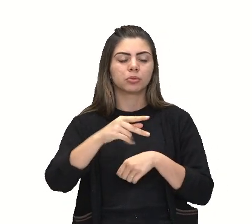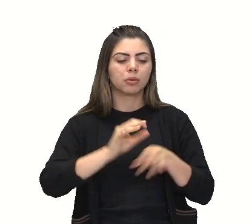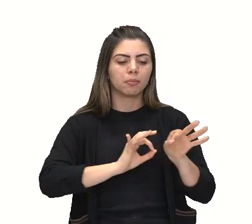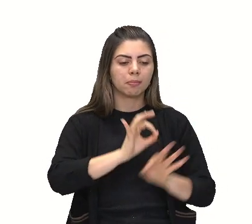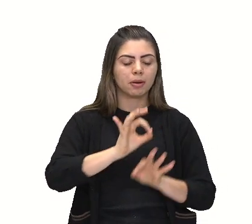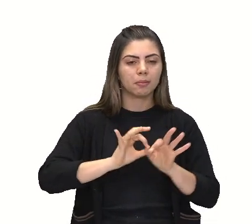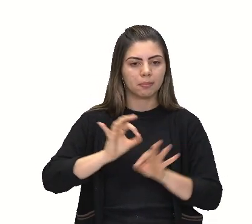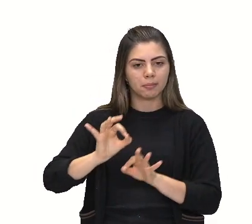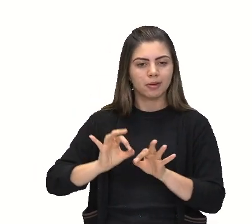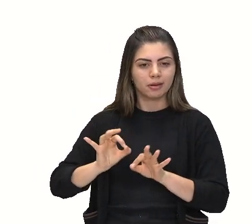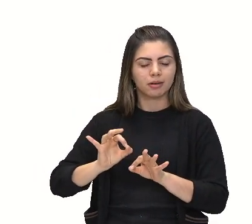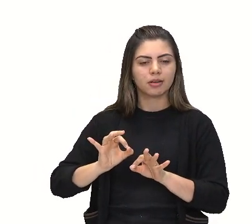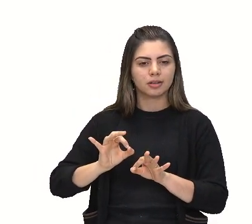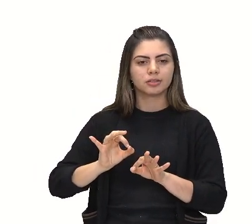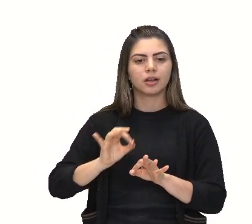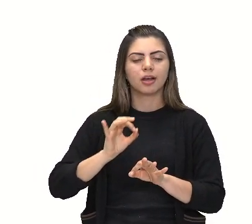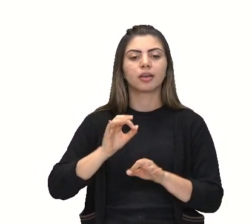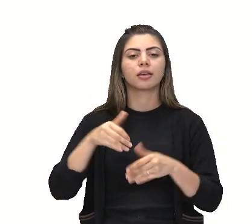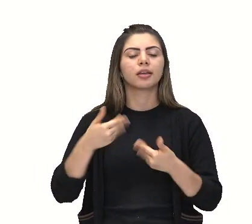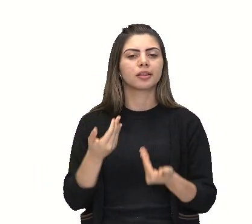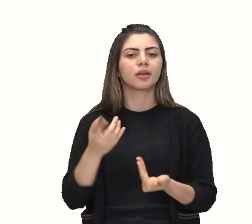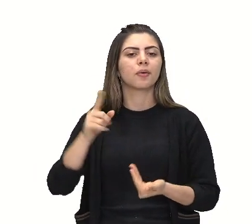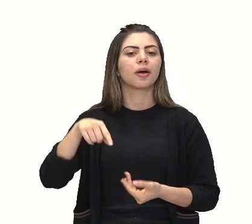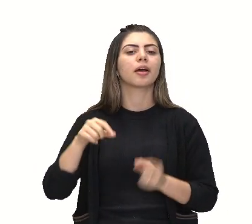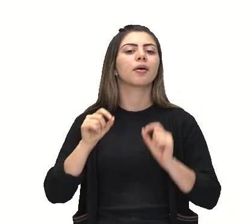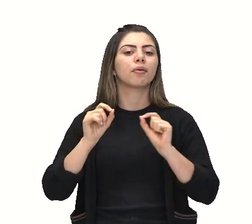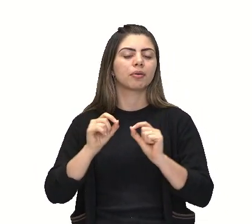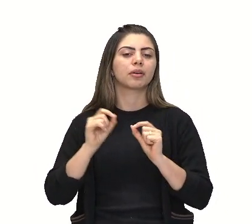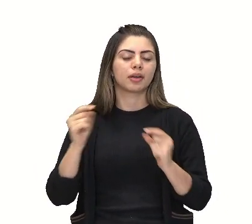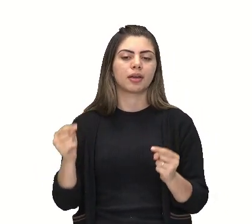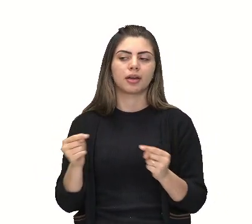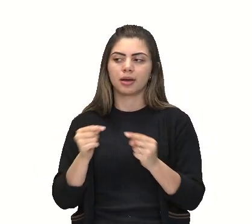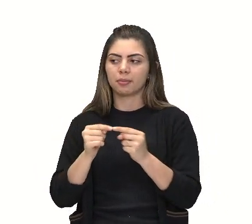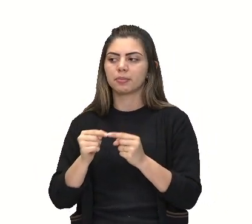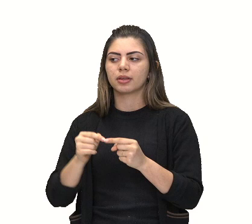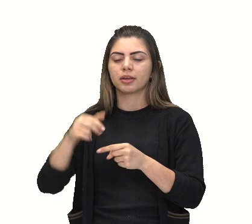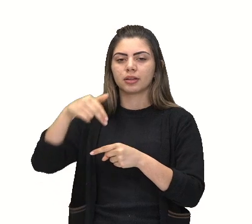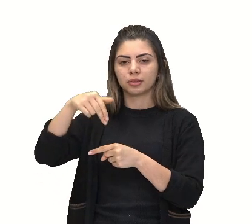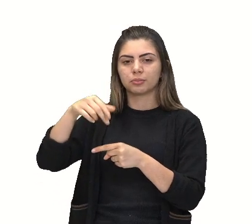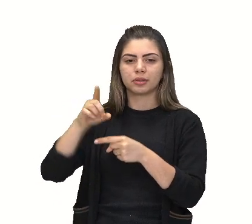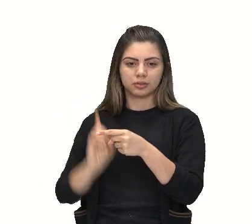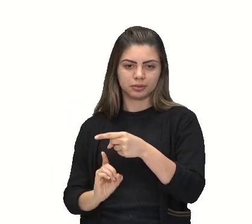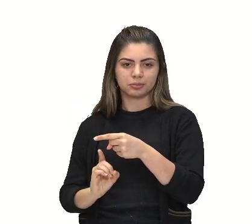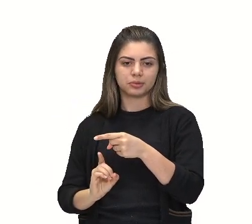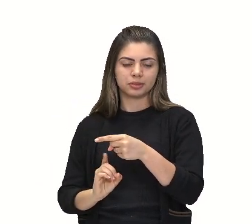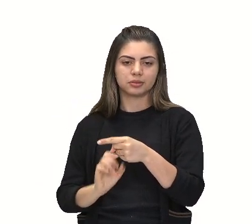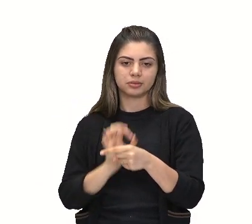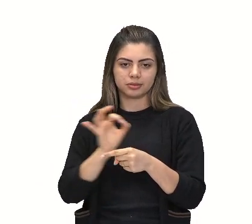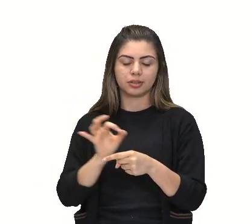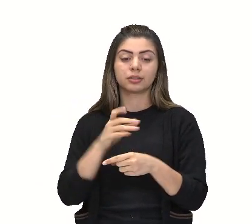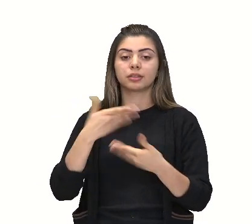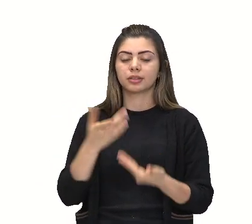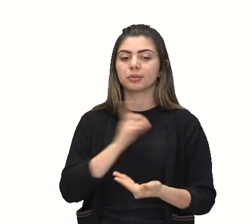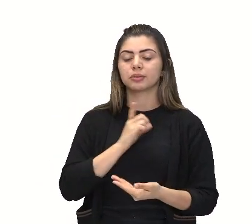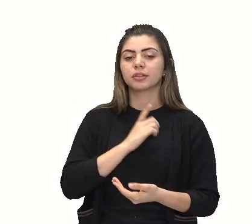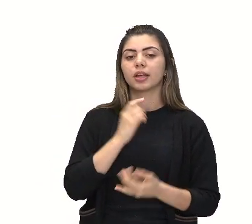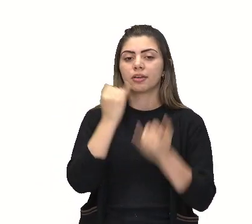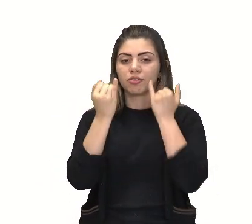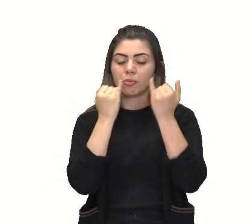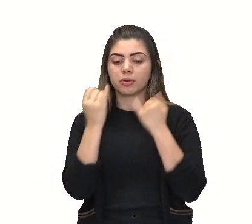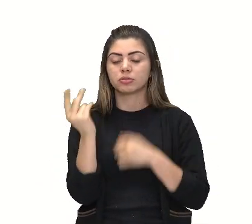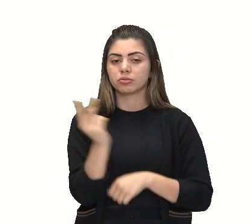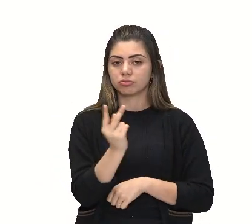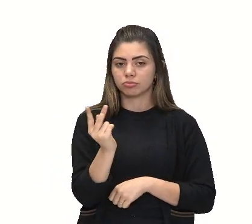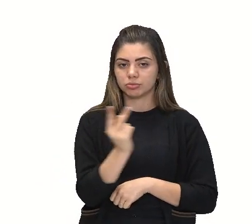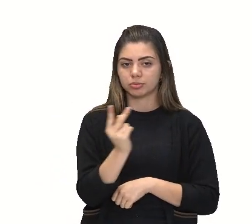de razão, você então tem uma igualdade entre duas proporções, certo? Se